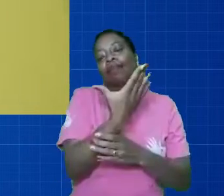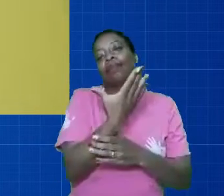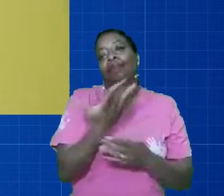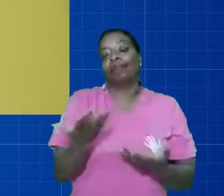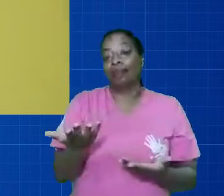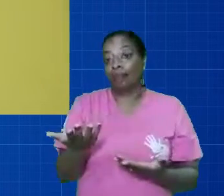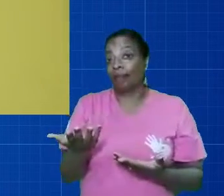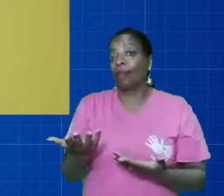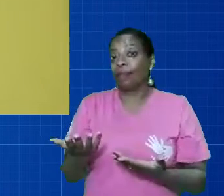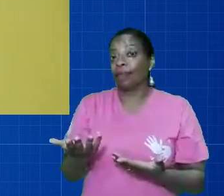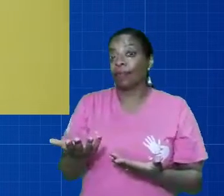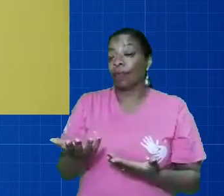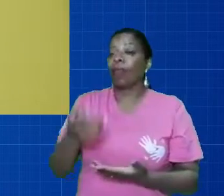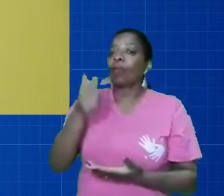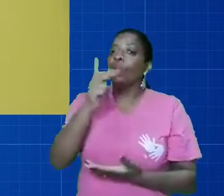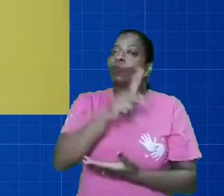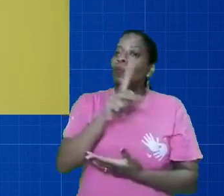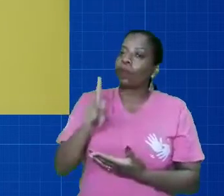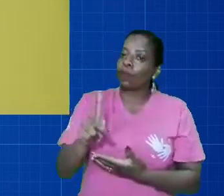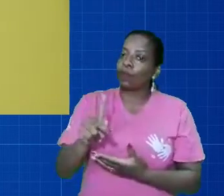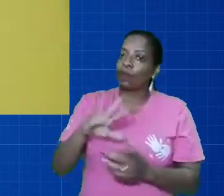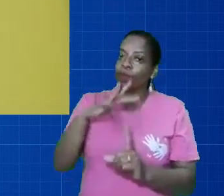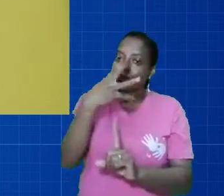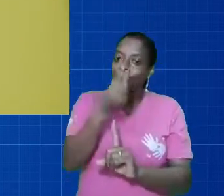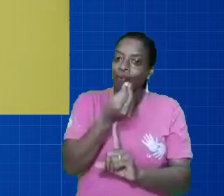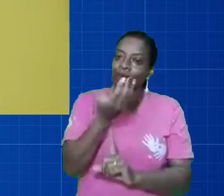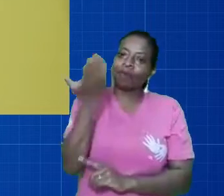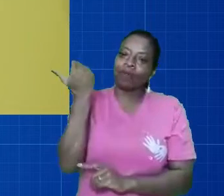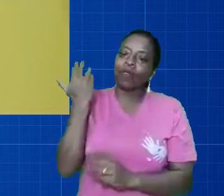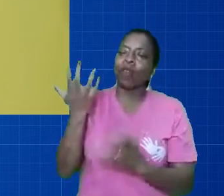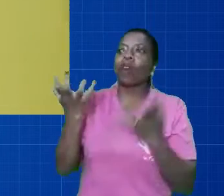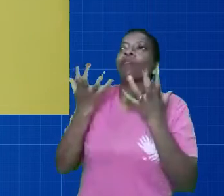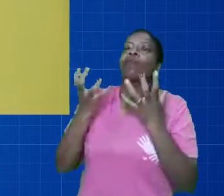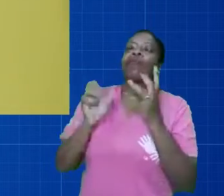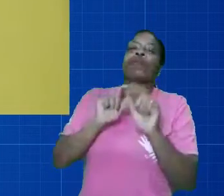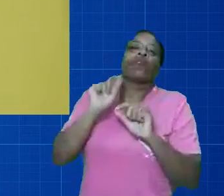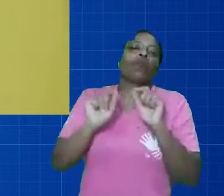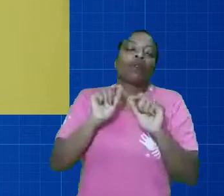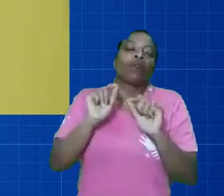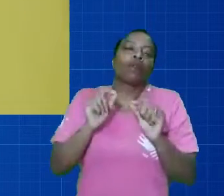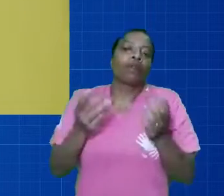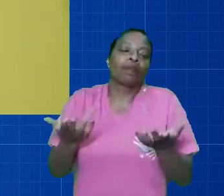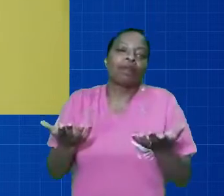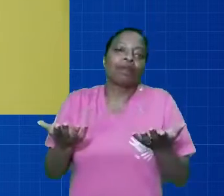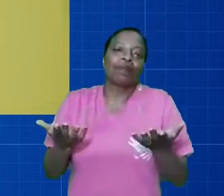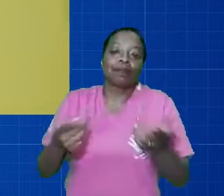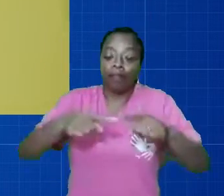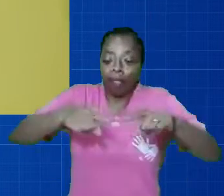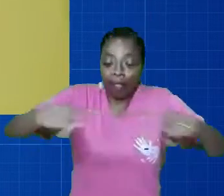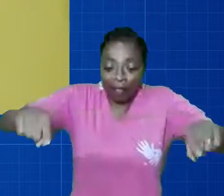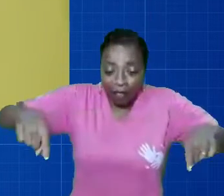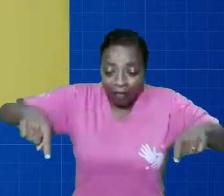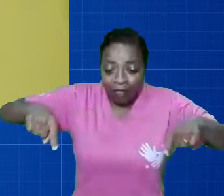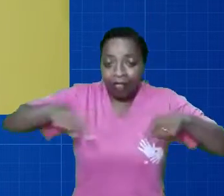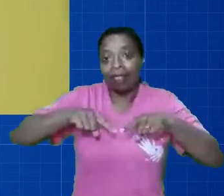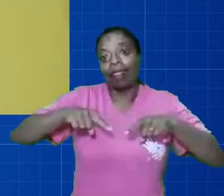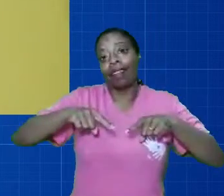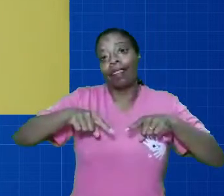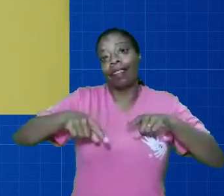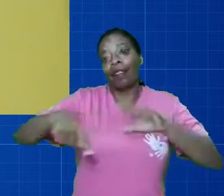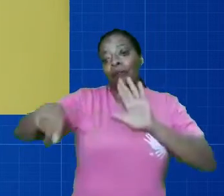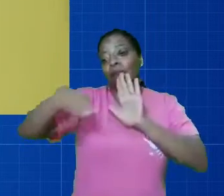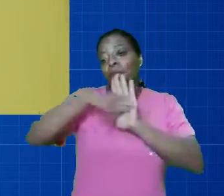professor de artes, o que é que a gente queria na época, né? A gente queria uma sala de artes onde a gente